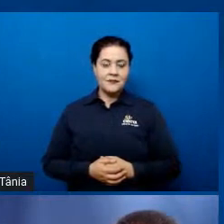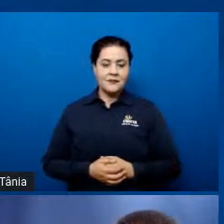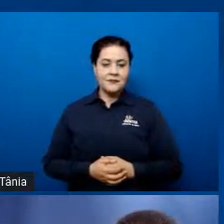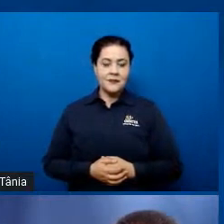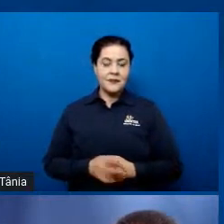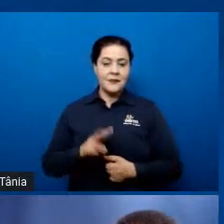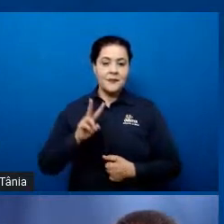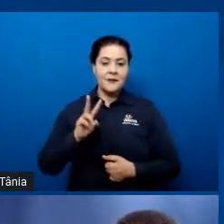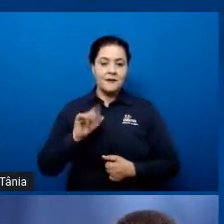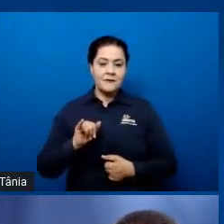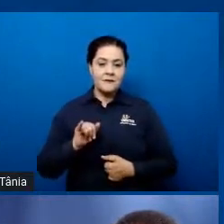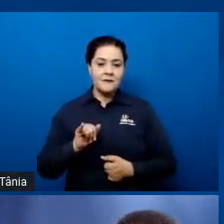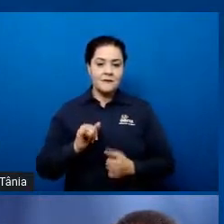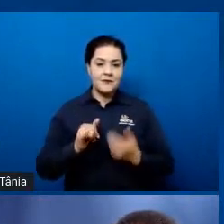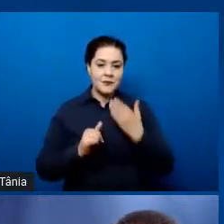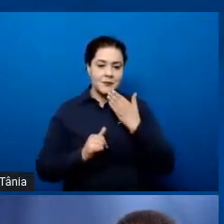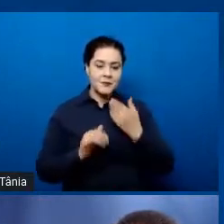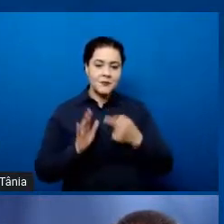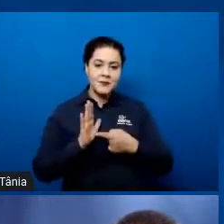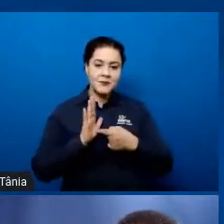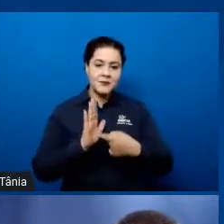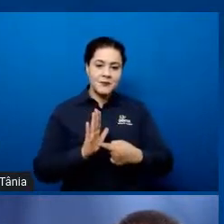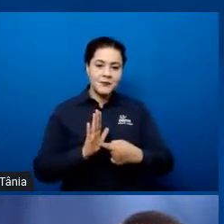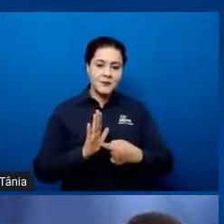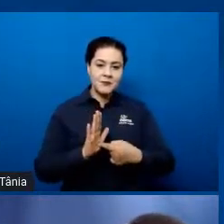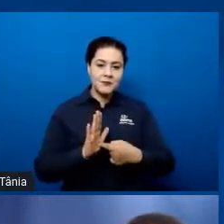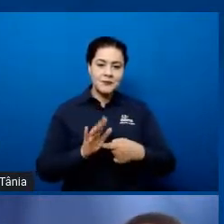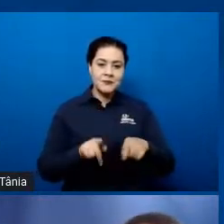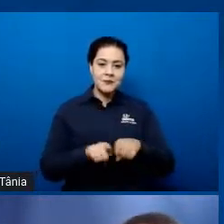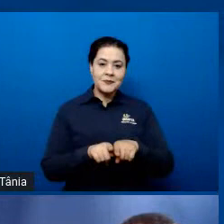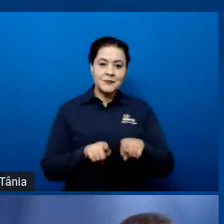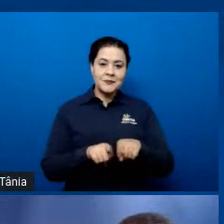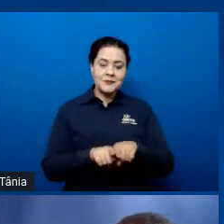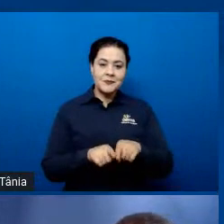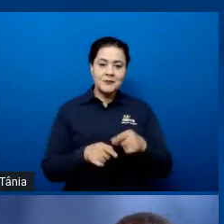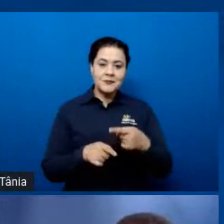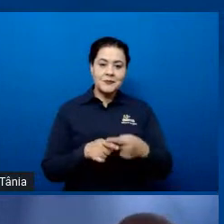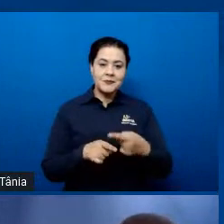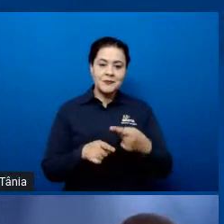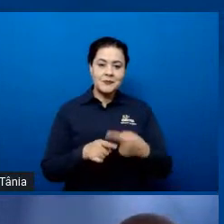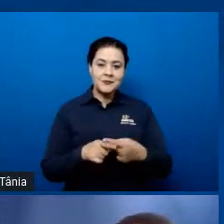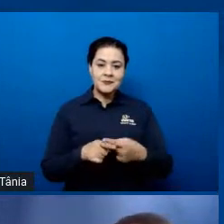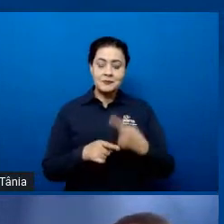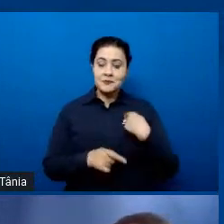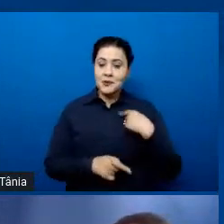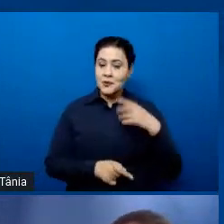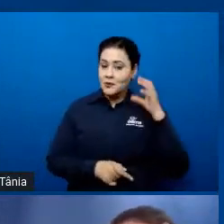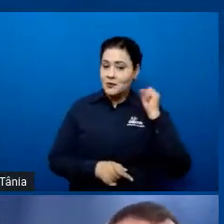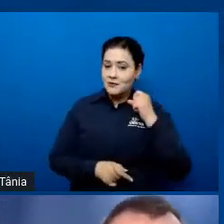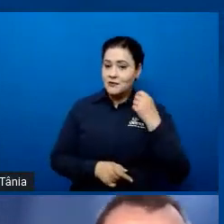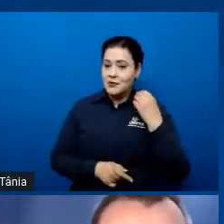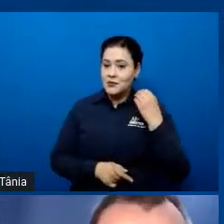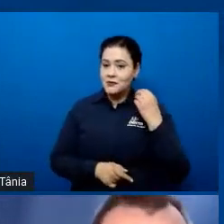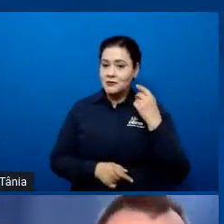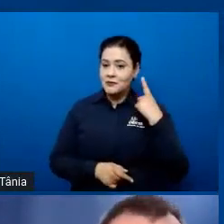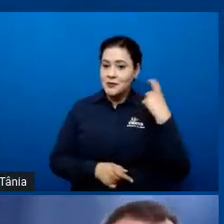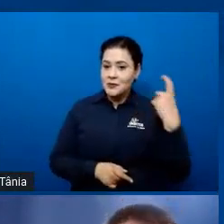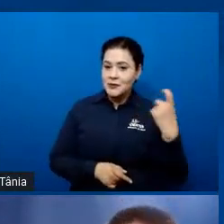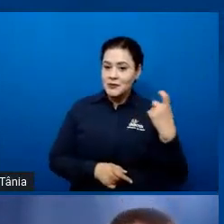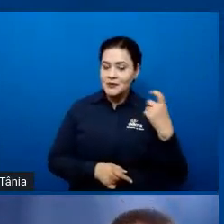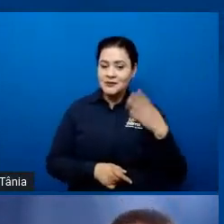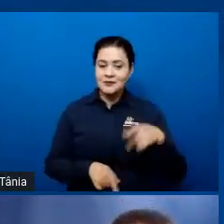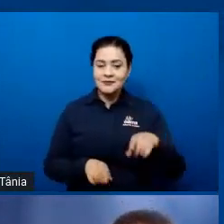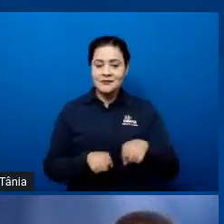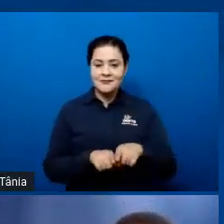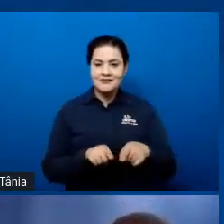você. Acho que alguém acessou ali que o dinossauro já gritou. Foi o meu aqui.